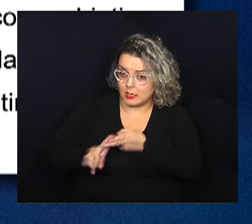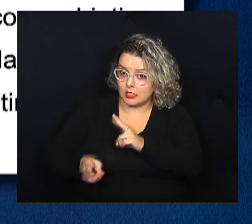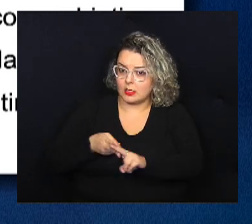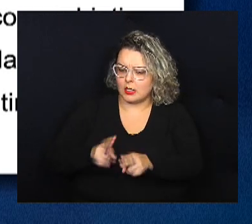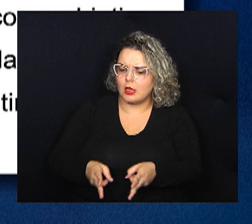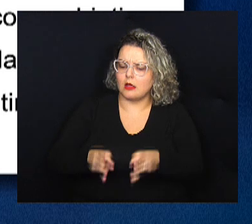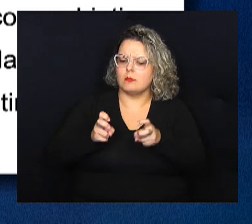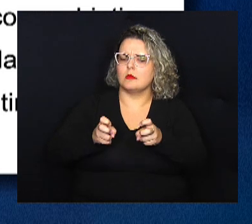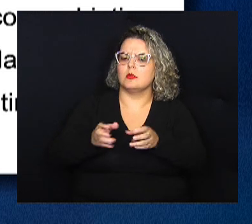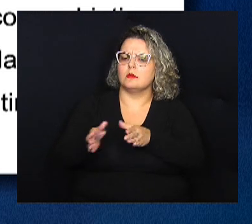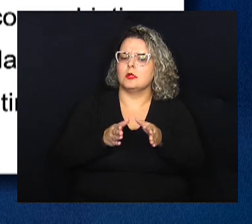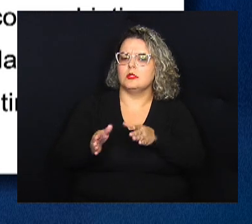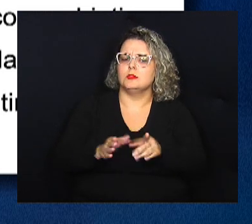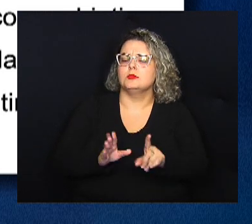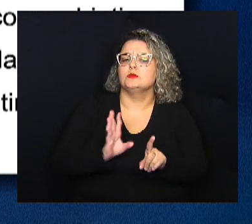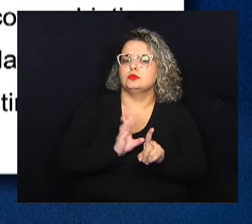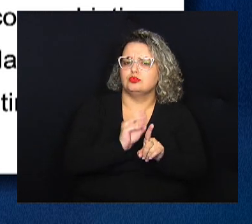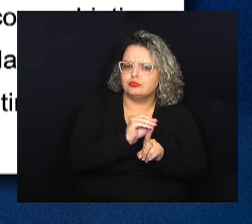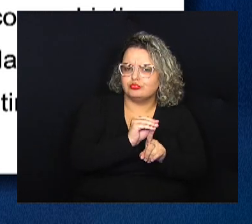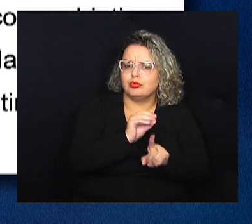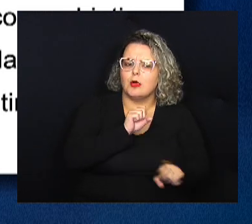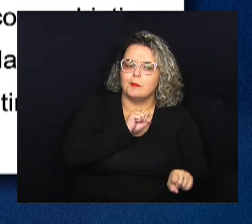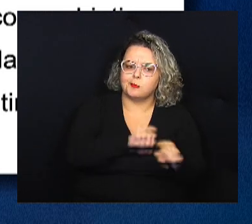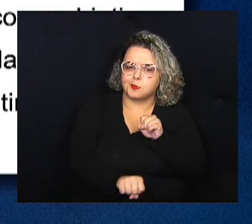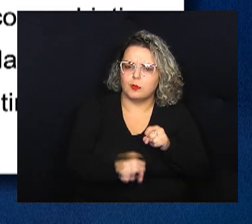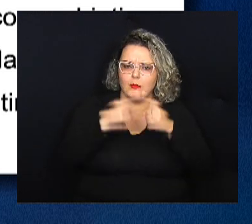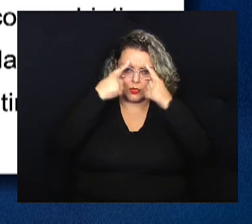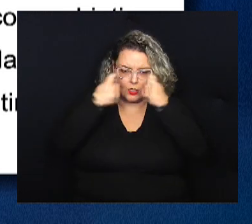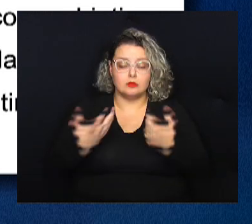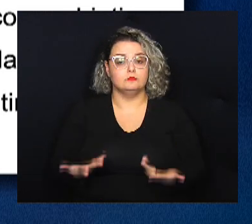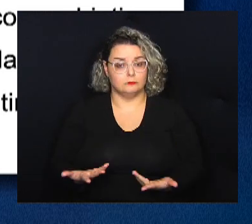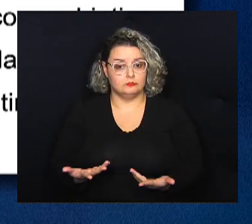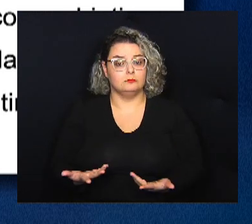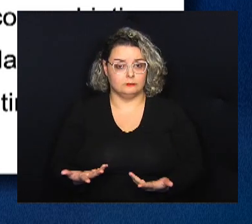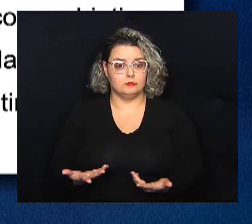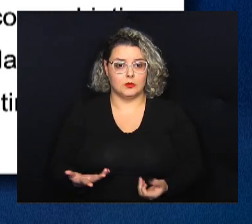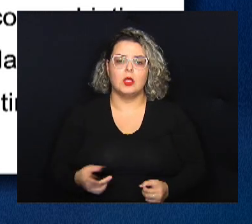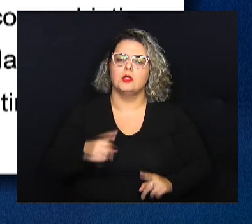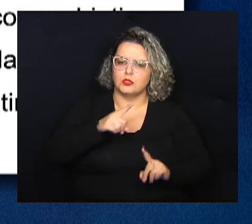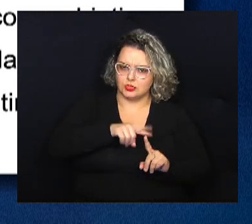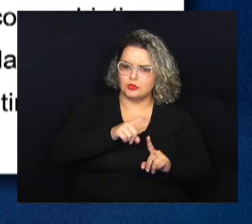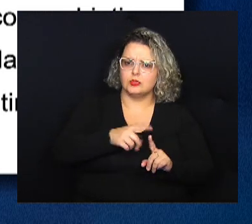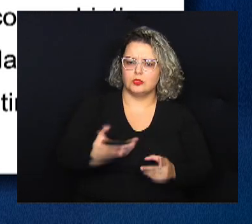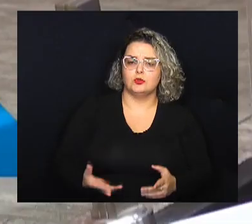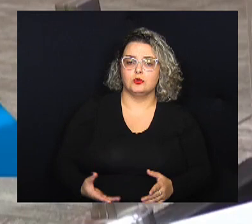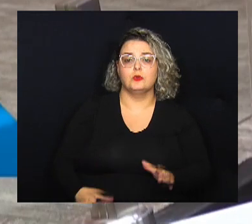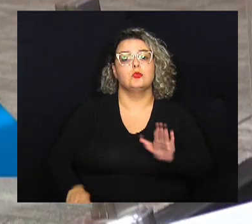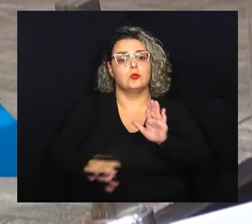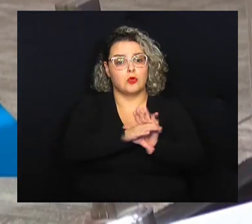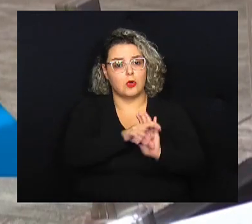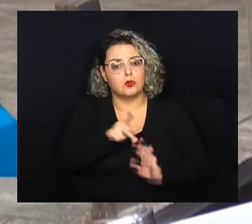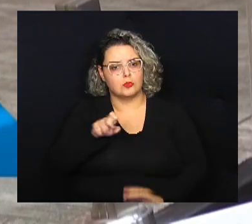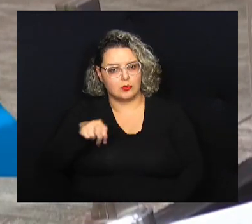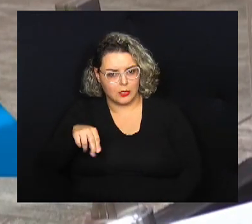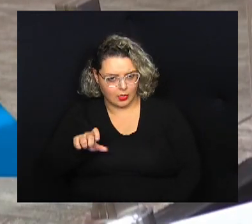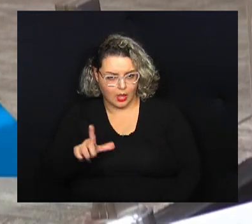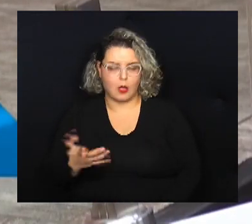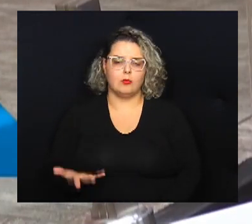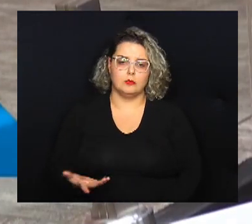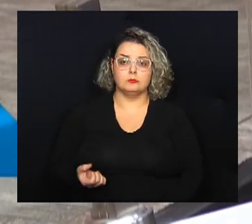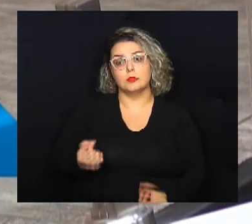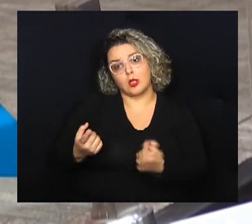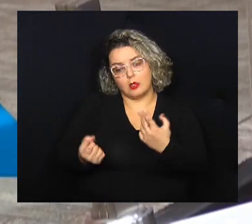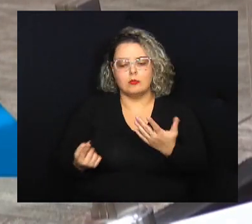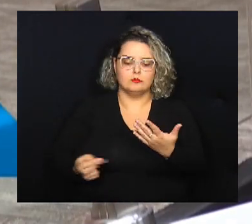detectar situações de agressão sexual, devidamente tipificadas no Código Penal. Tem alguns pontos, né, para que a